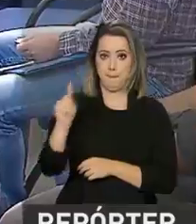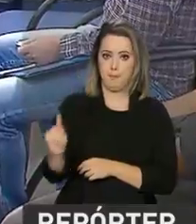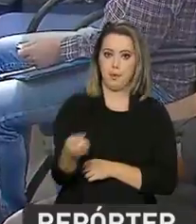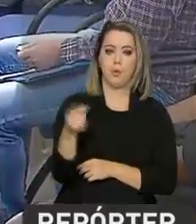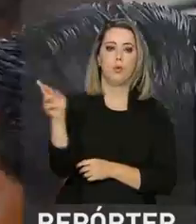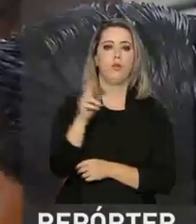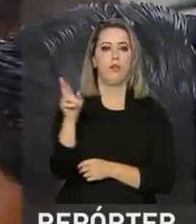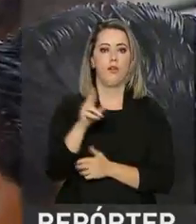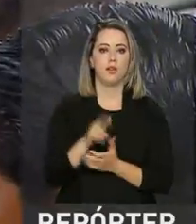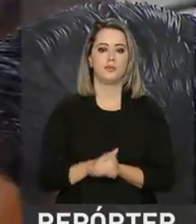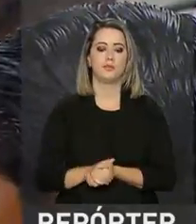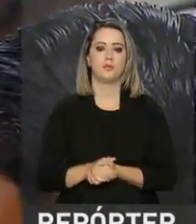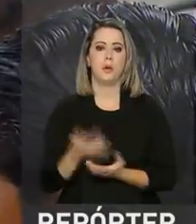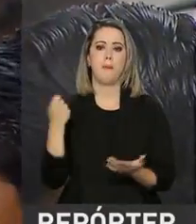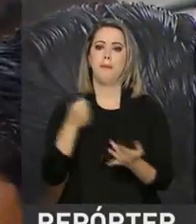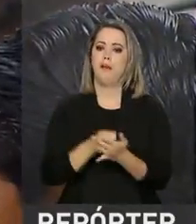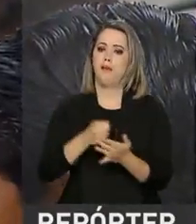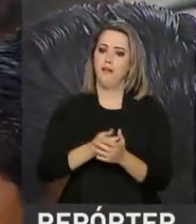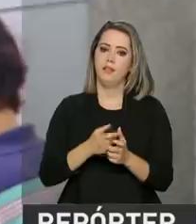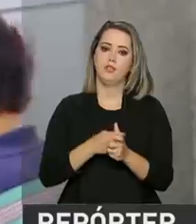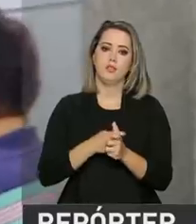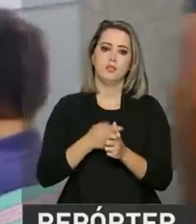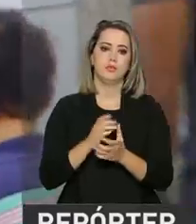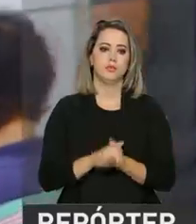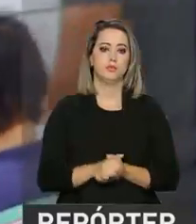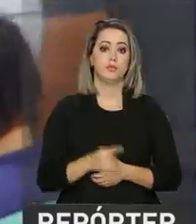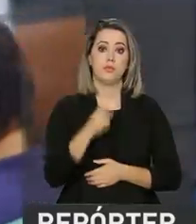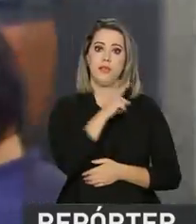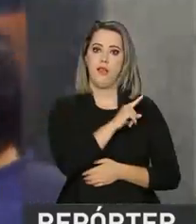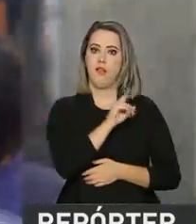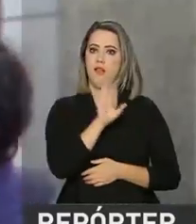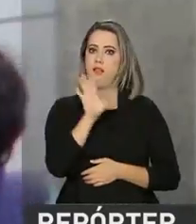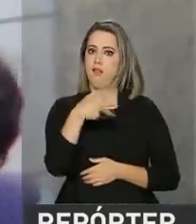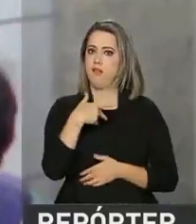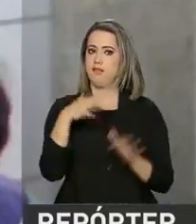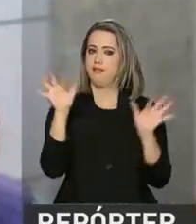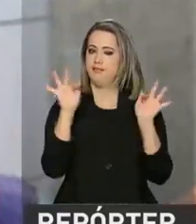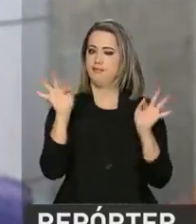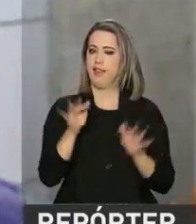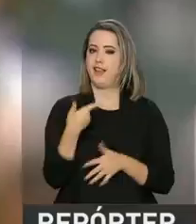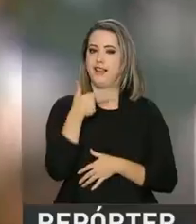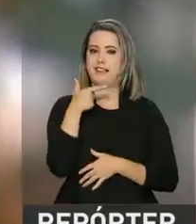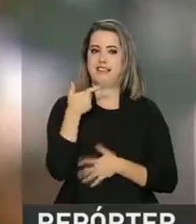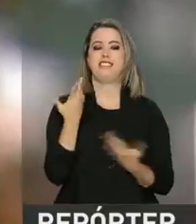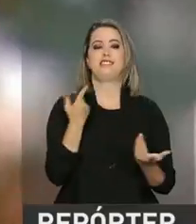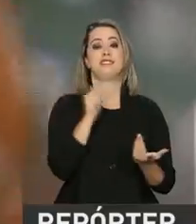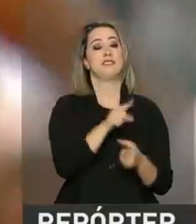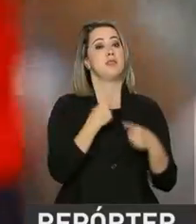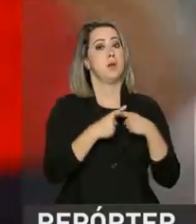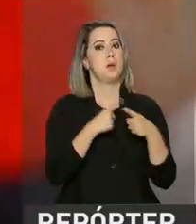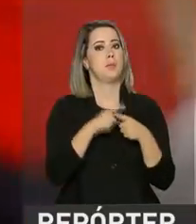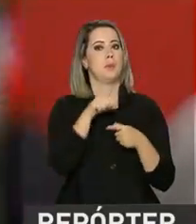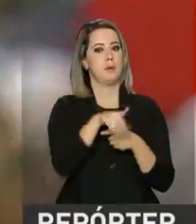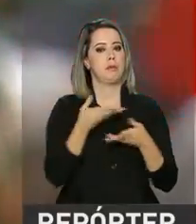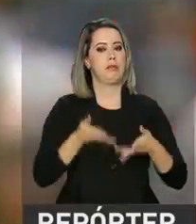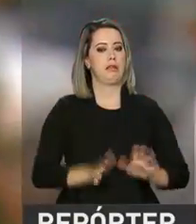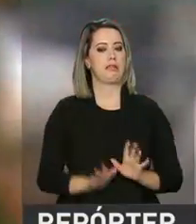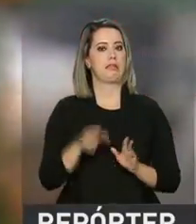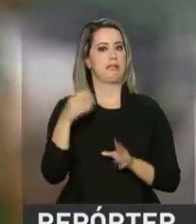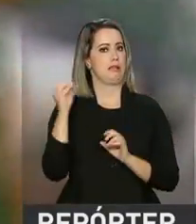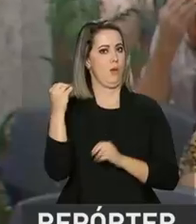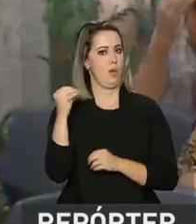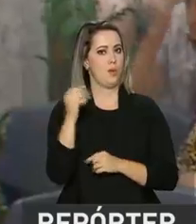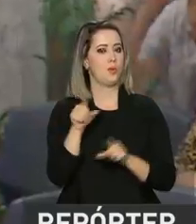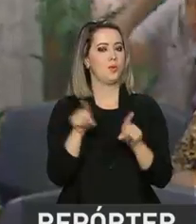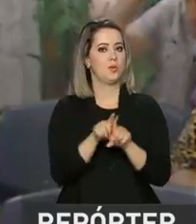fazer com a grana para pagar alguma coisa mesmo já seu Francisco estava rindo à toa ele que também faz aniversário em